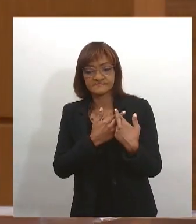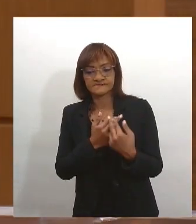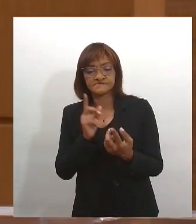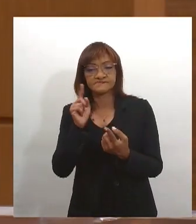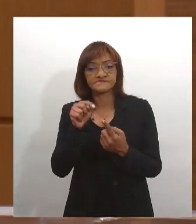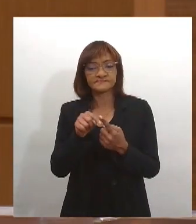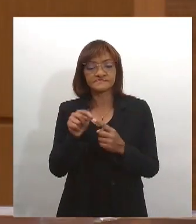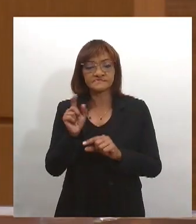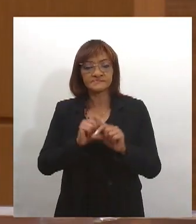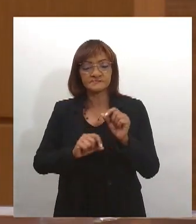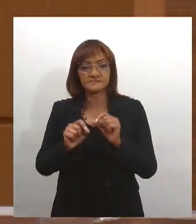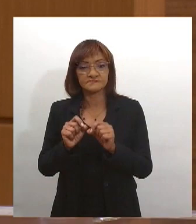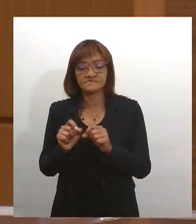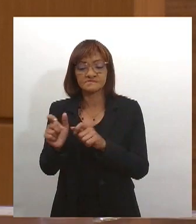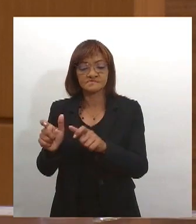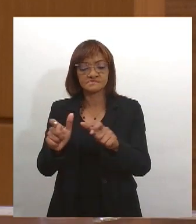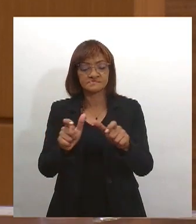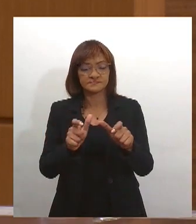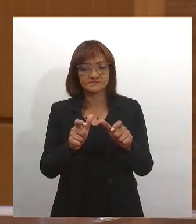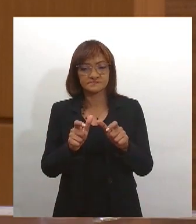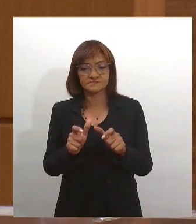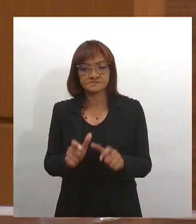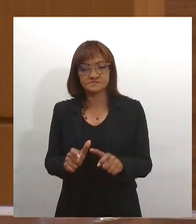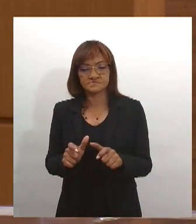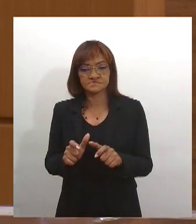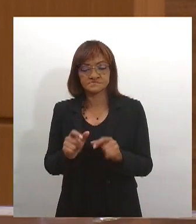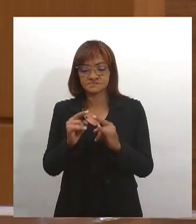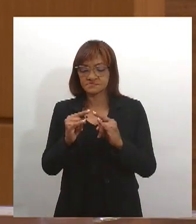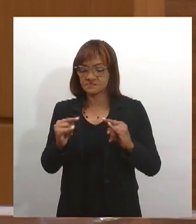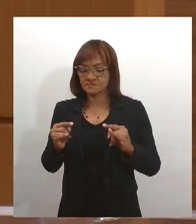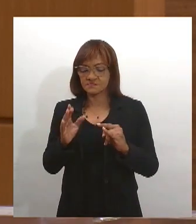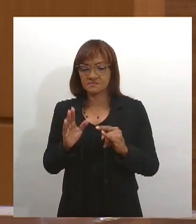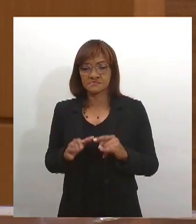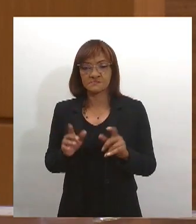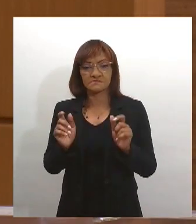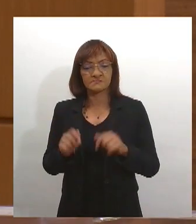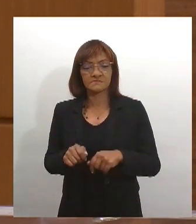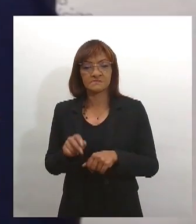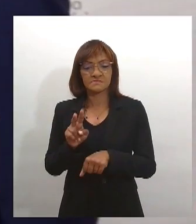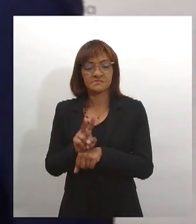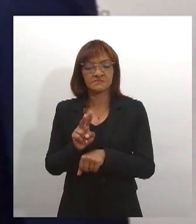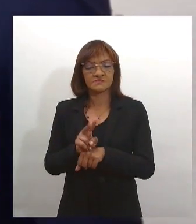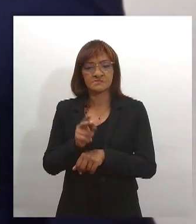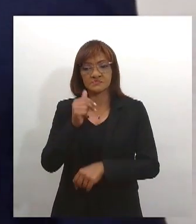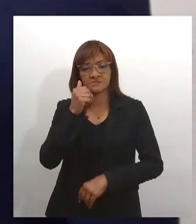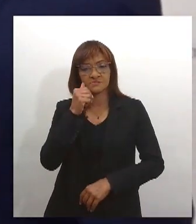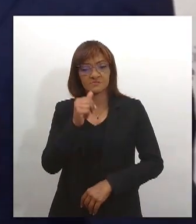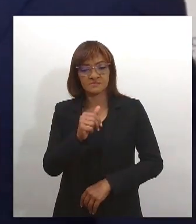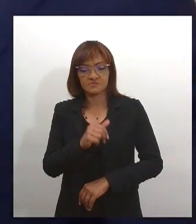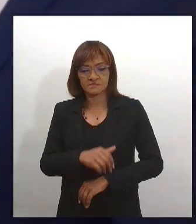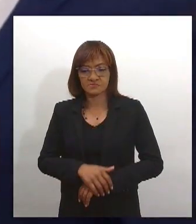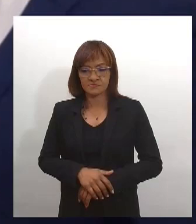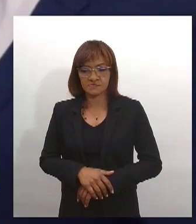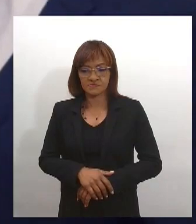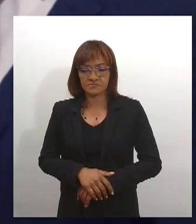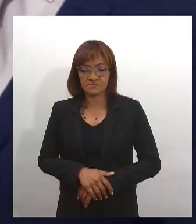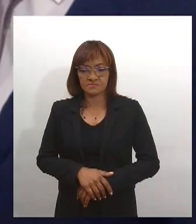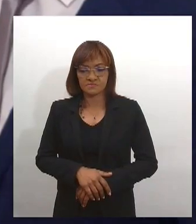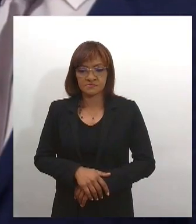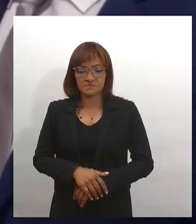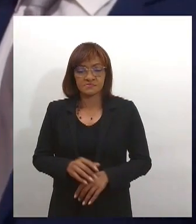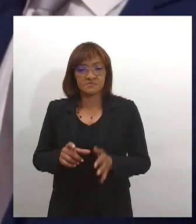em eventos culturais para atendimento especializado das mulheres vítimas de violência. Nossa intenção é